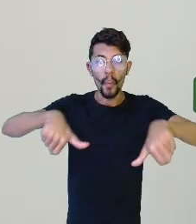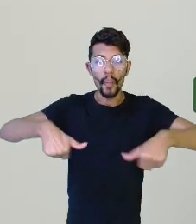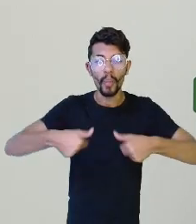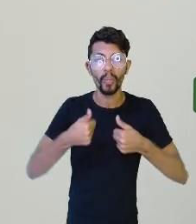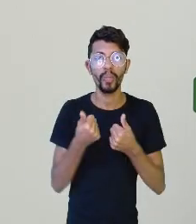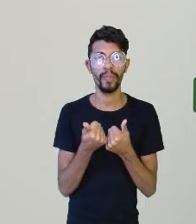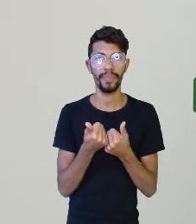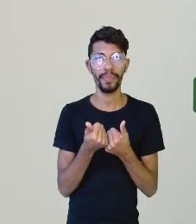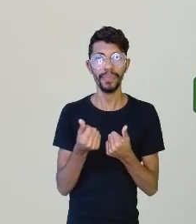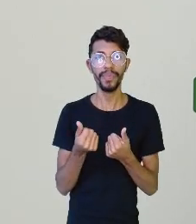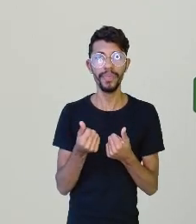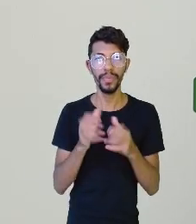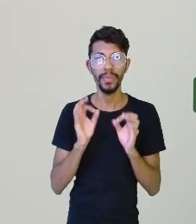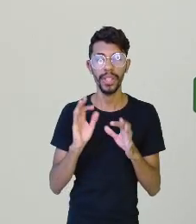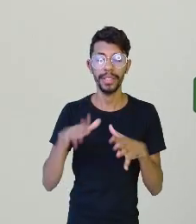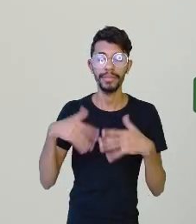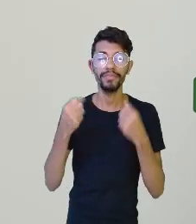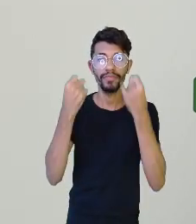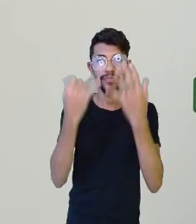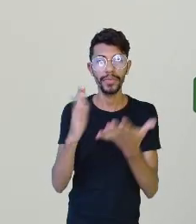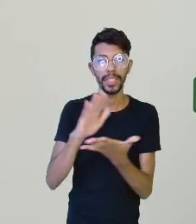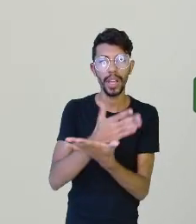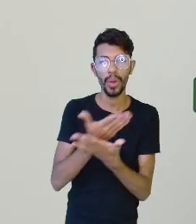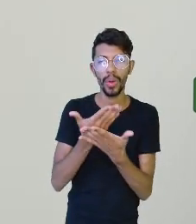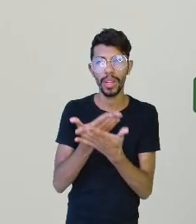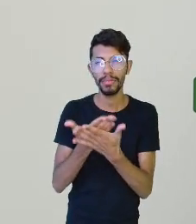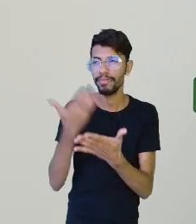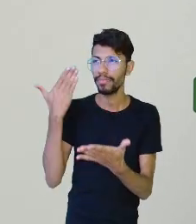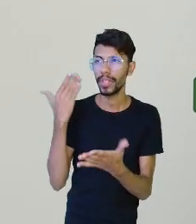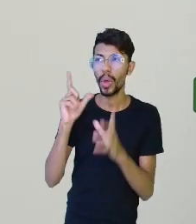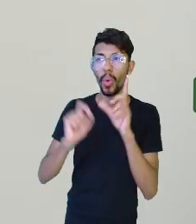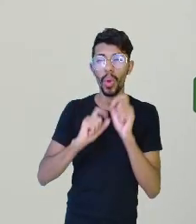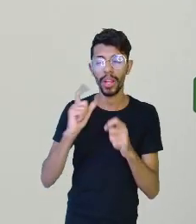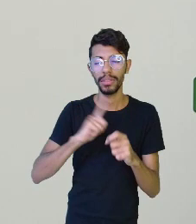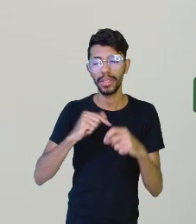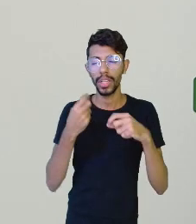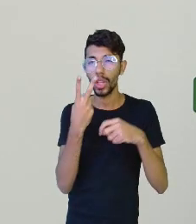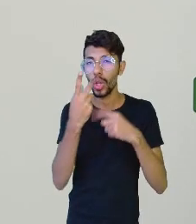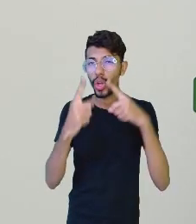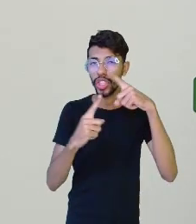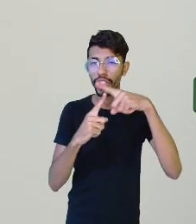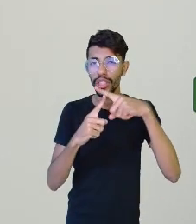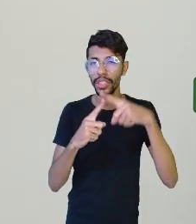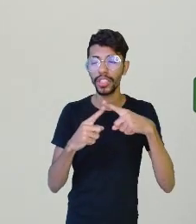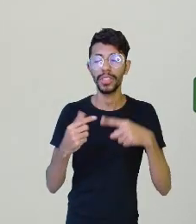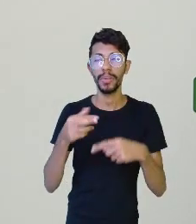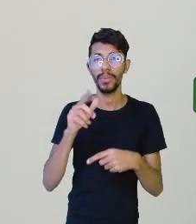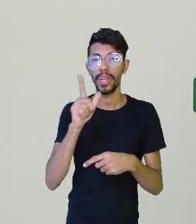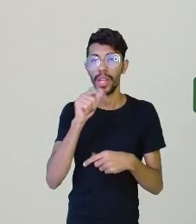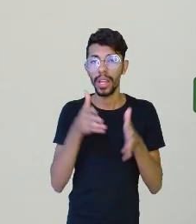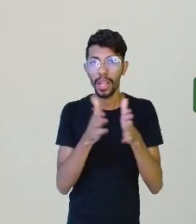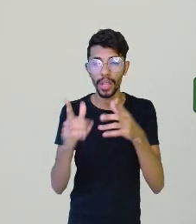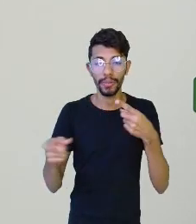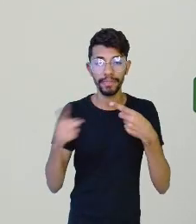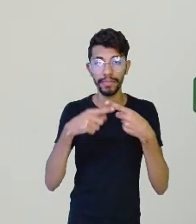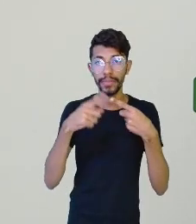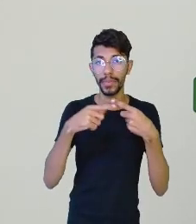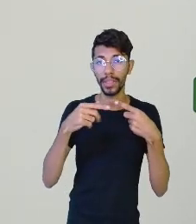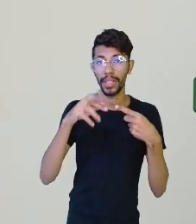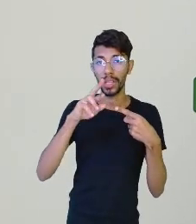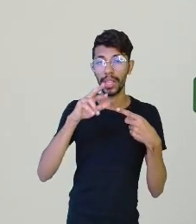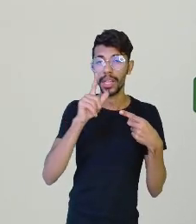durante o ano. Eu te falei em algumas aulas anteriores que existem 2 tipos de rios, os rios perenes e os